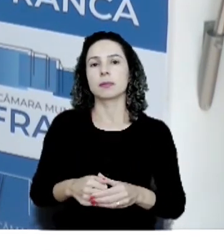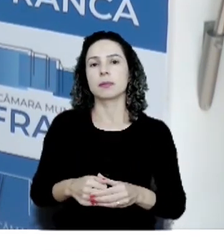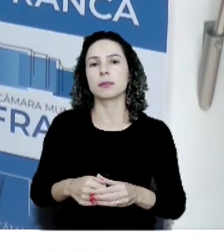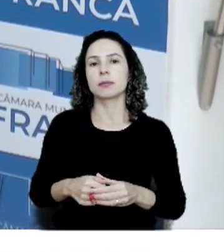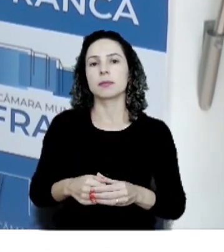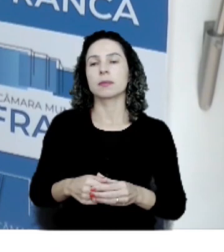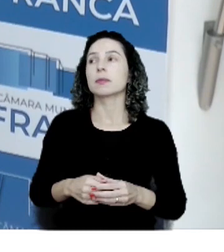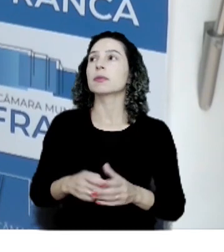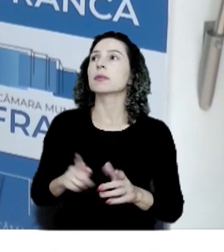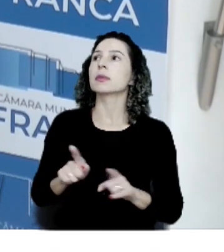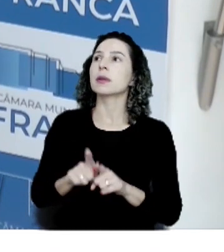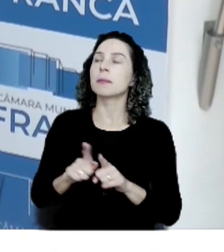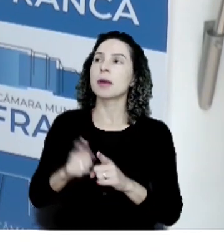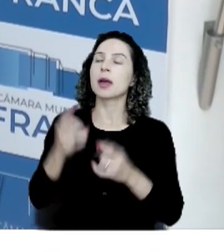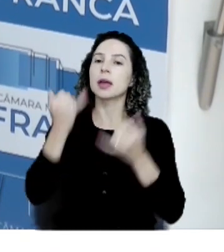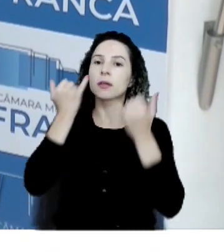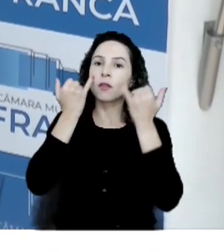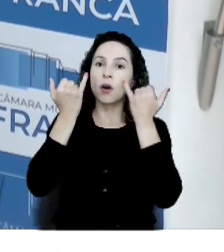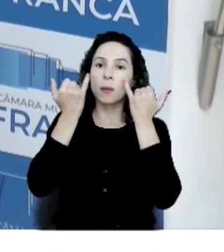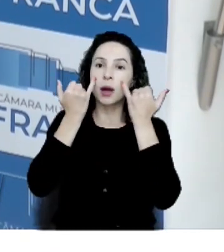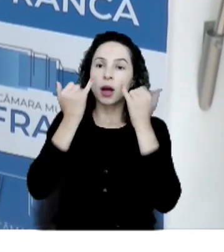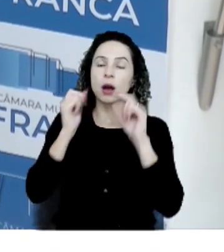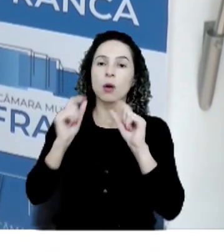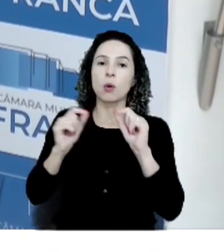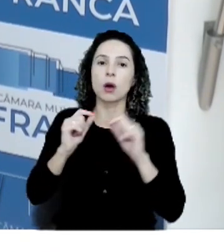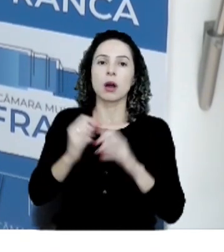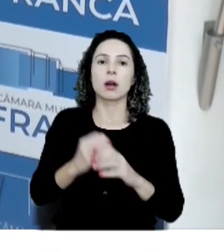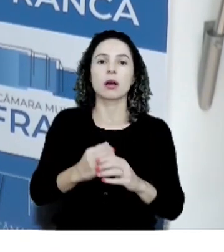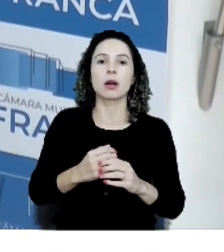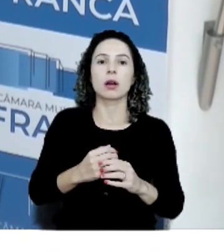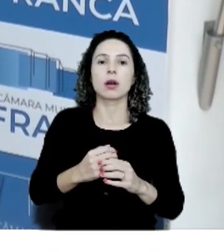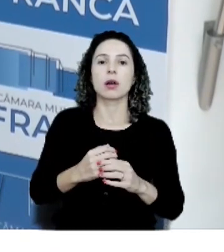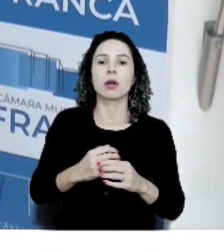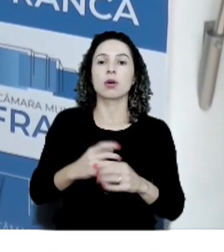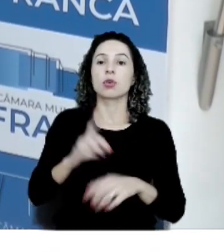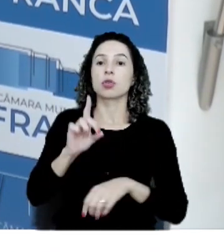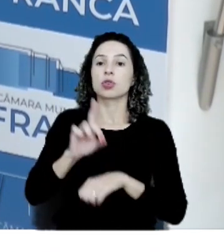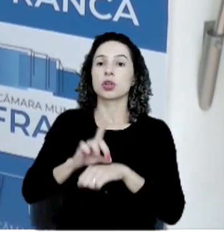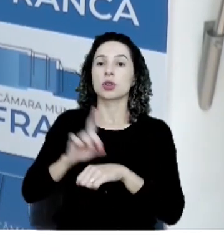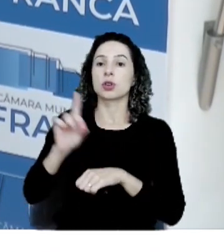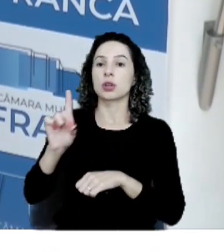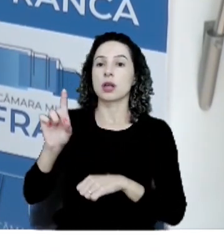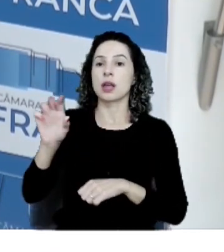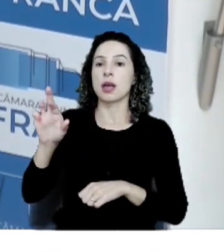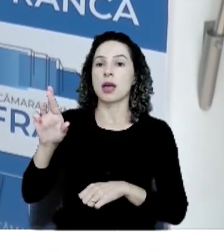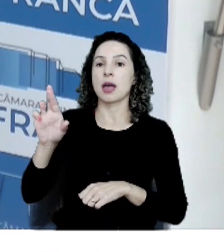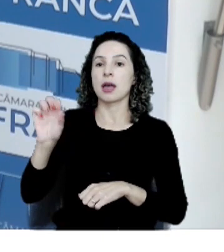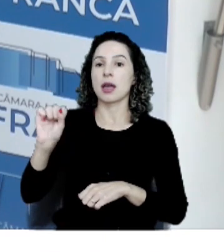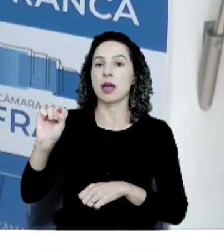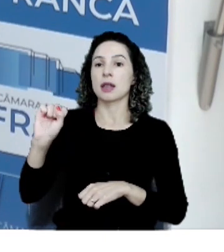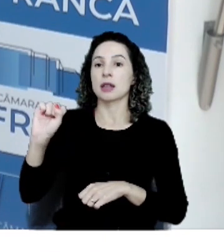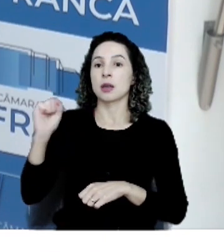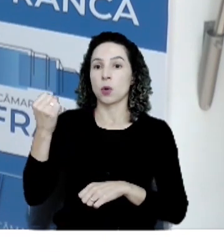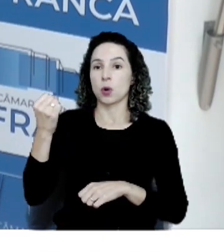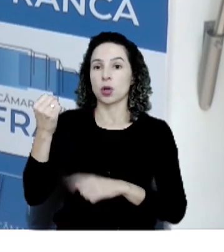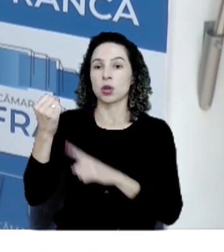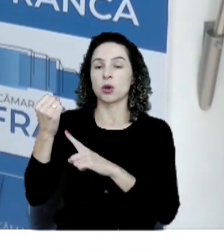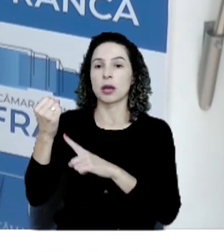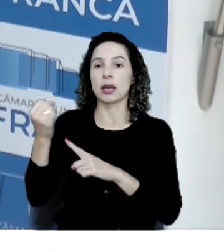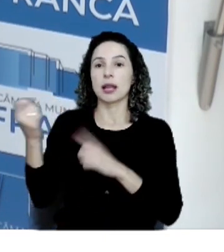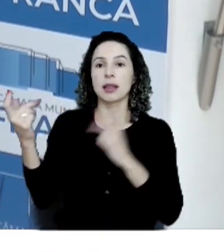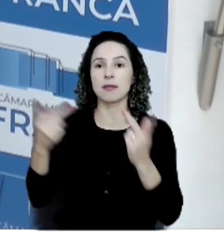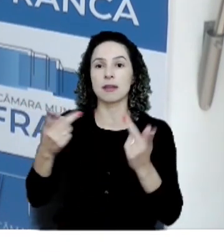Tive informações que o diretor da DRS-8 está em São